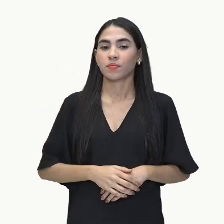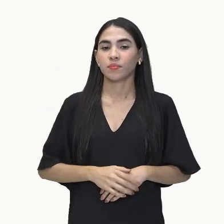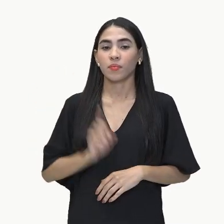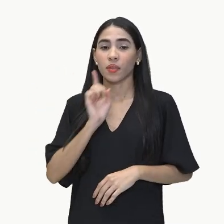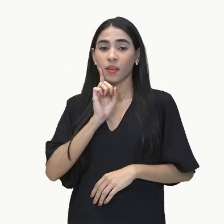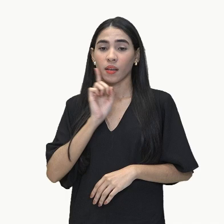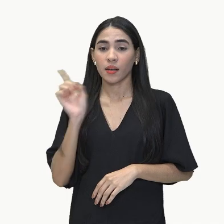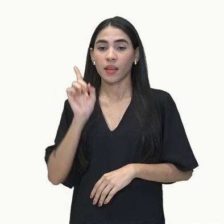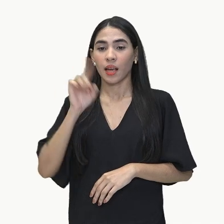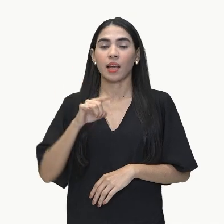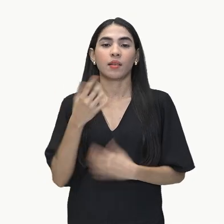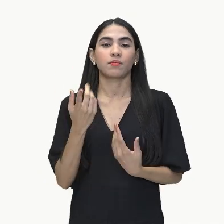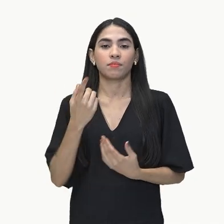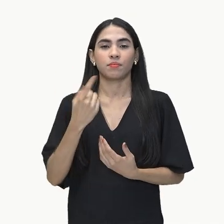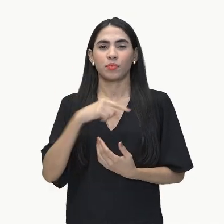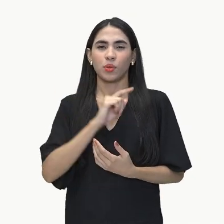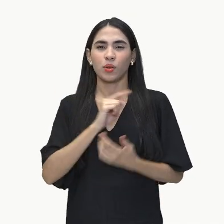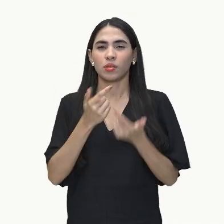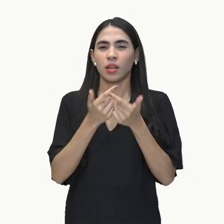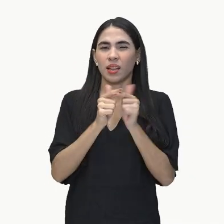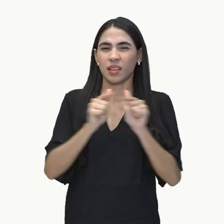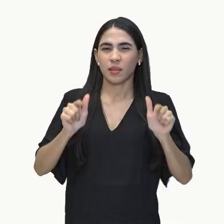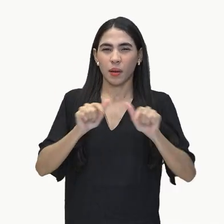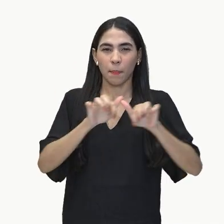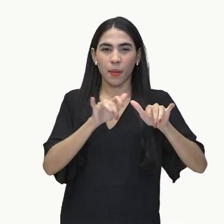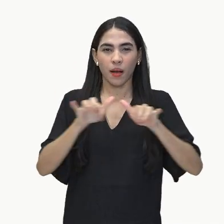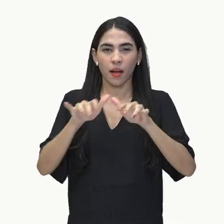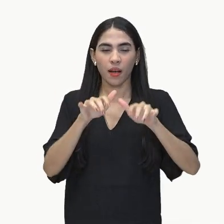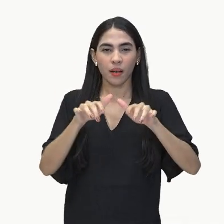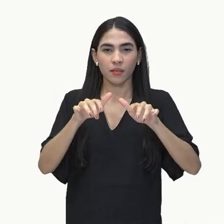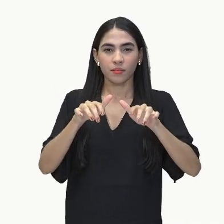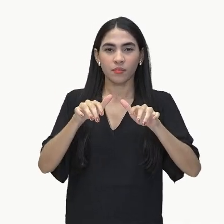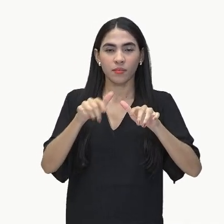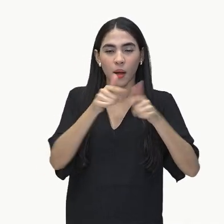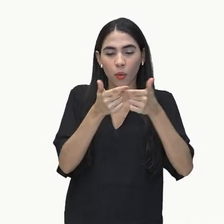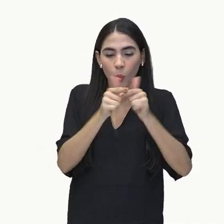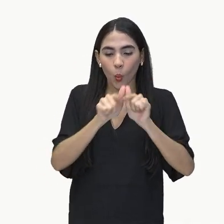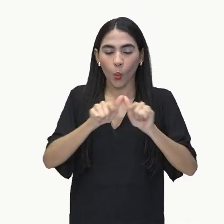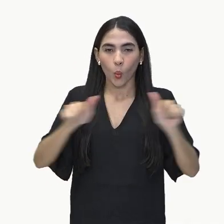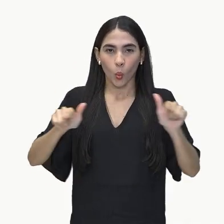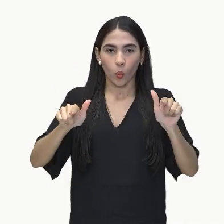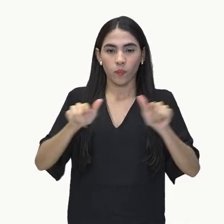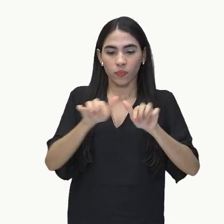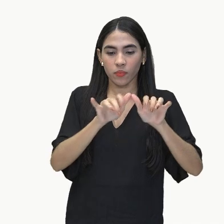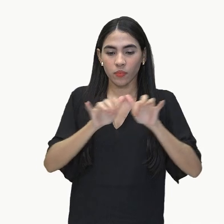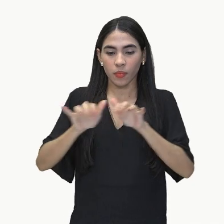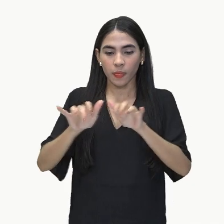gente limpa os teclados dos computadores, dos